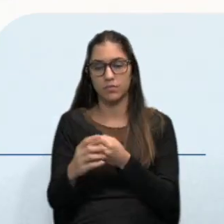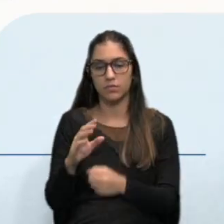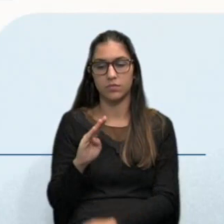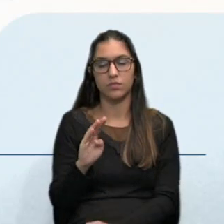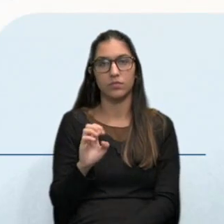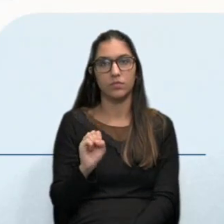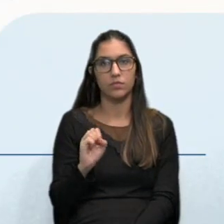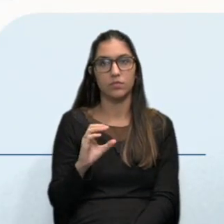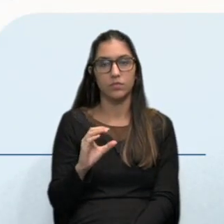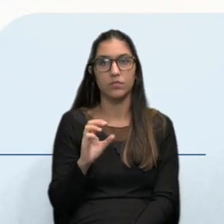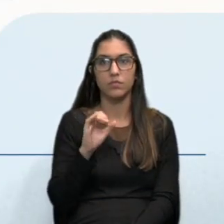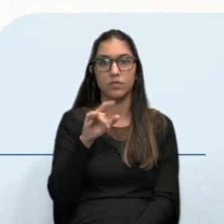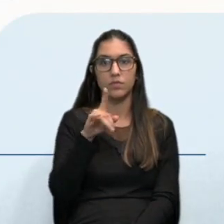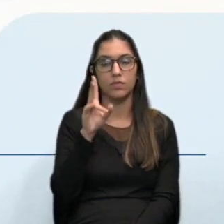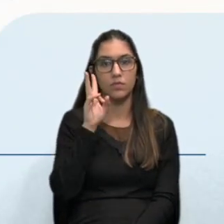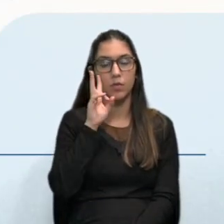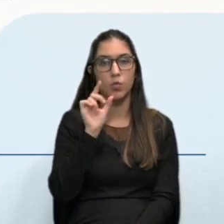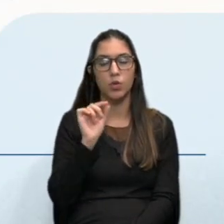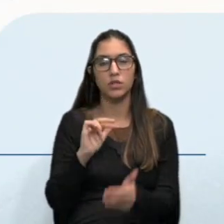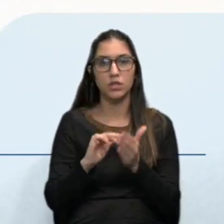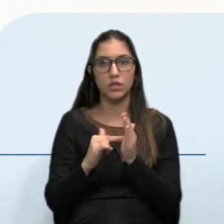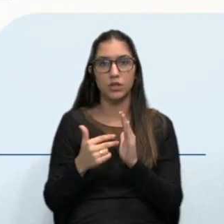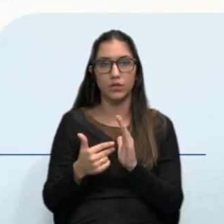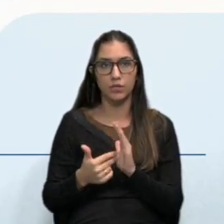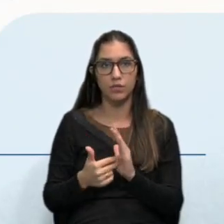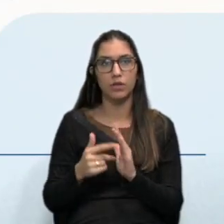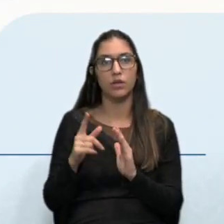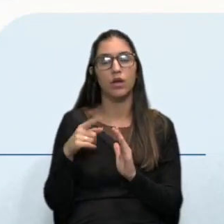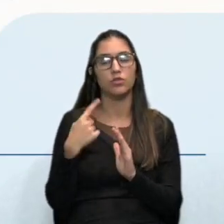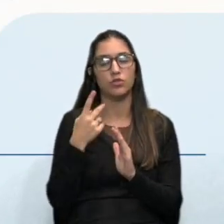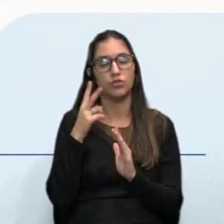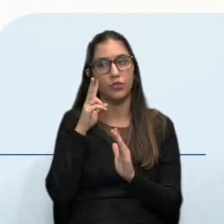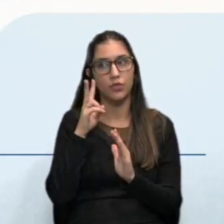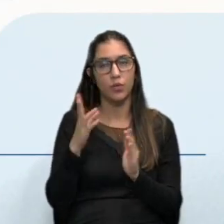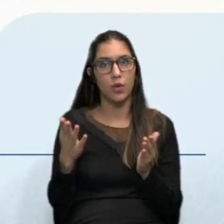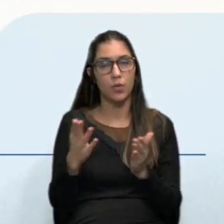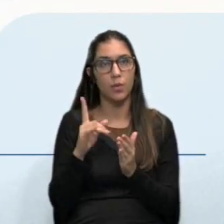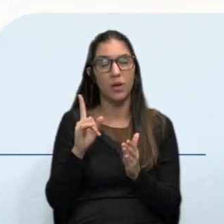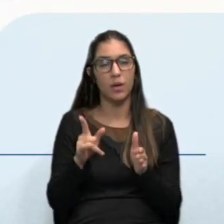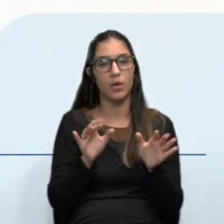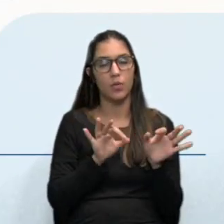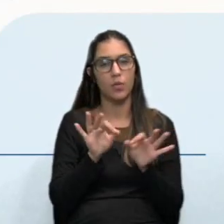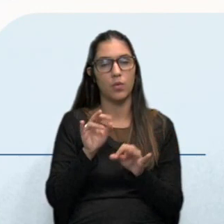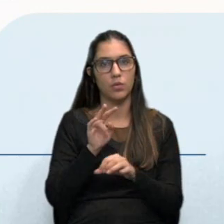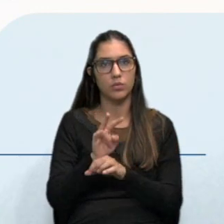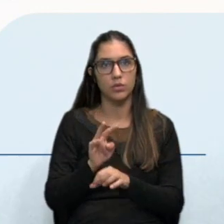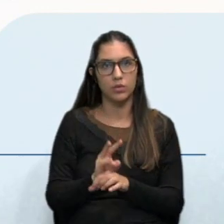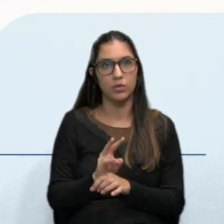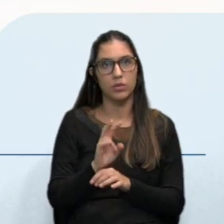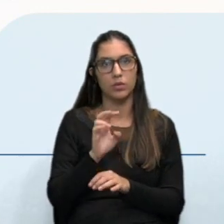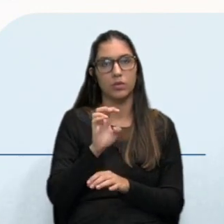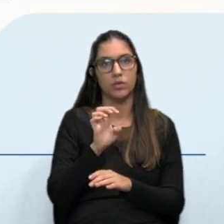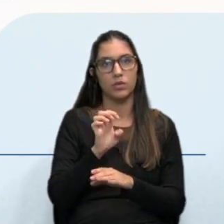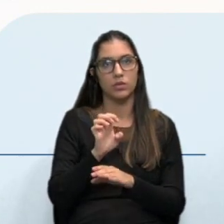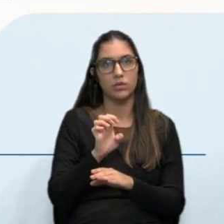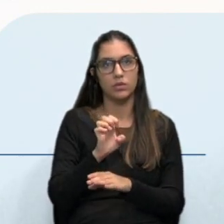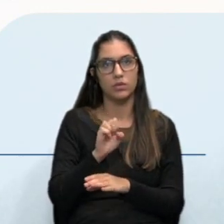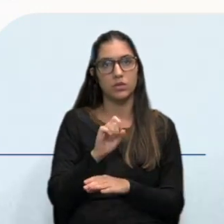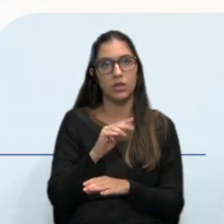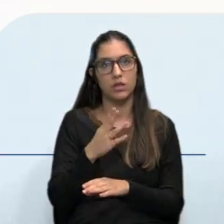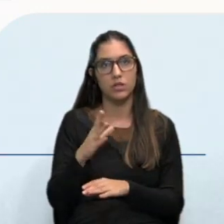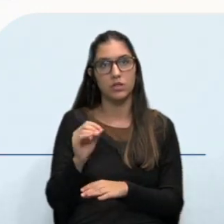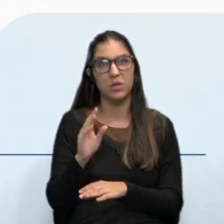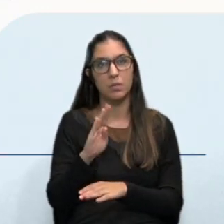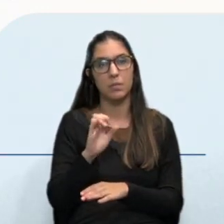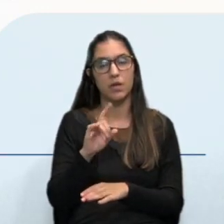BSC. Se você lembrar o que é BSC, que a gente acabou de ver, é o controlador da estação base. Então, a estação